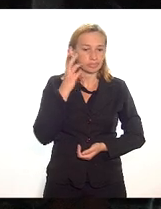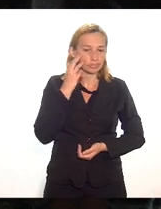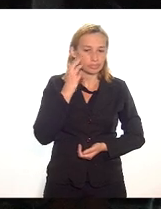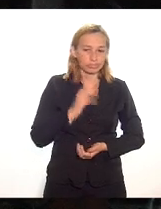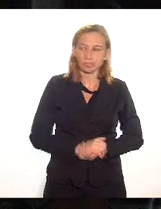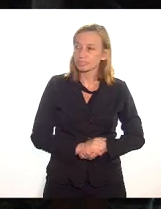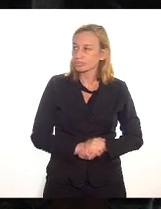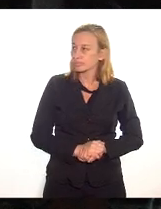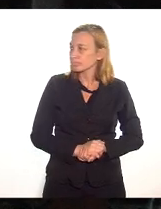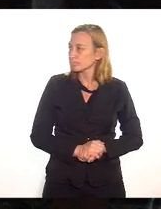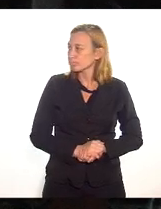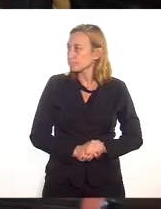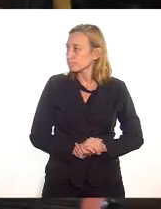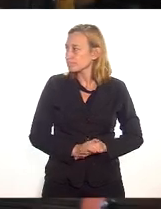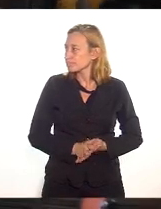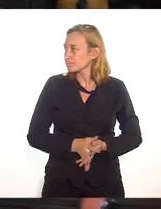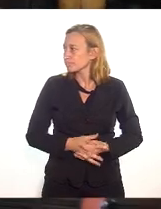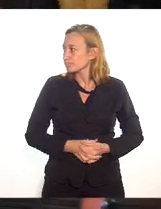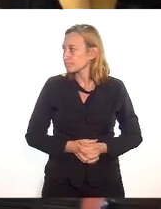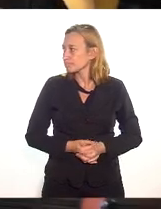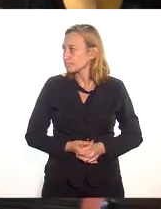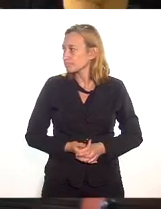Carneiro.